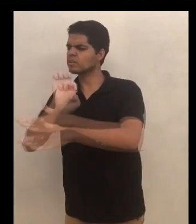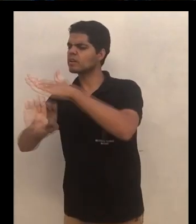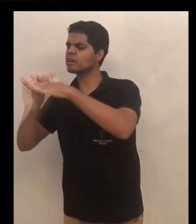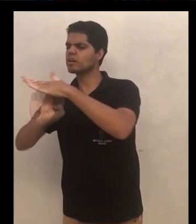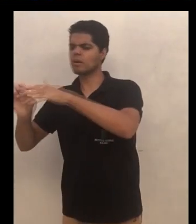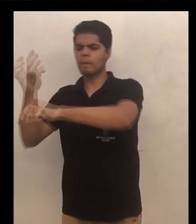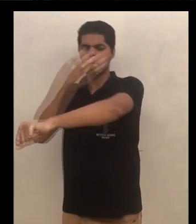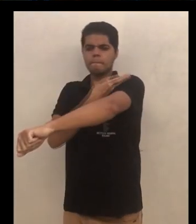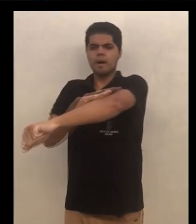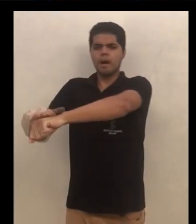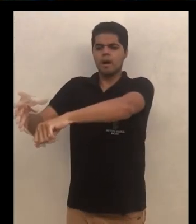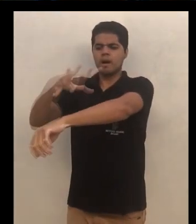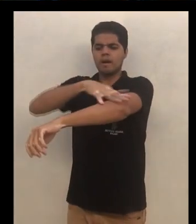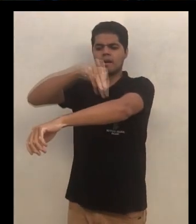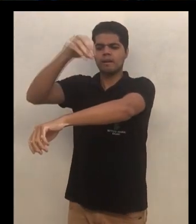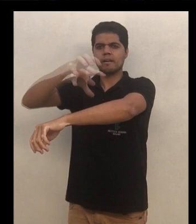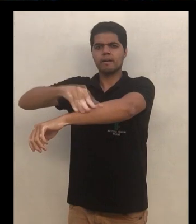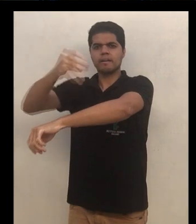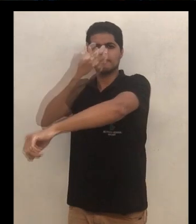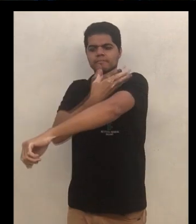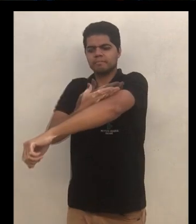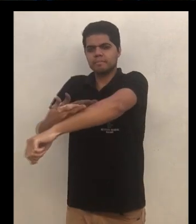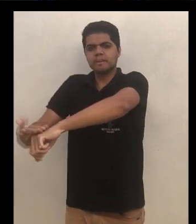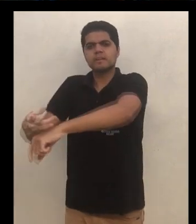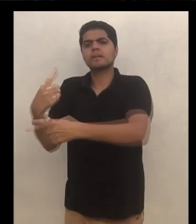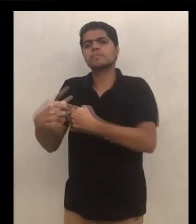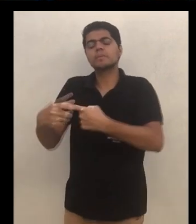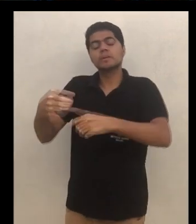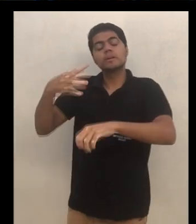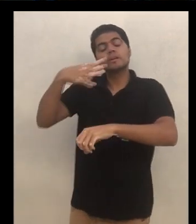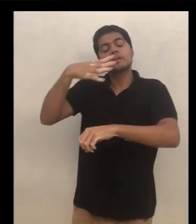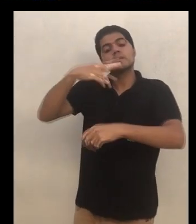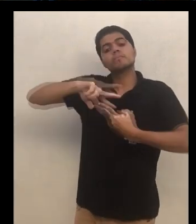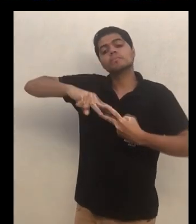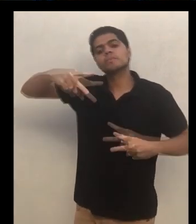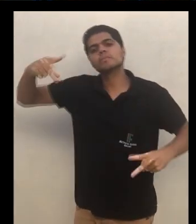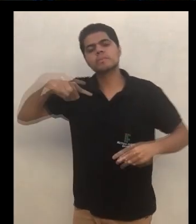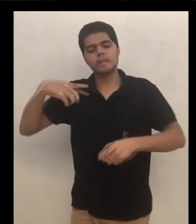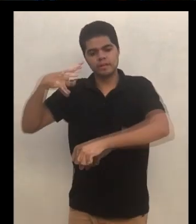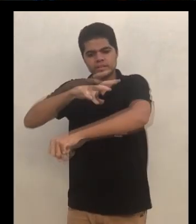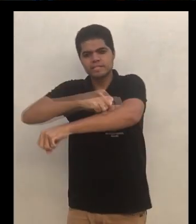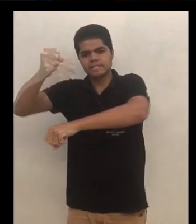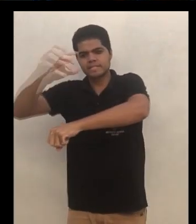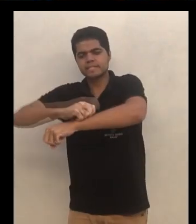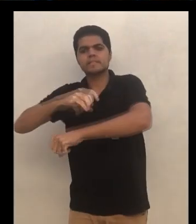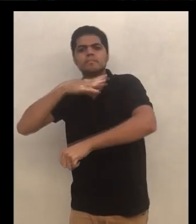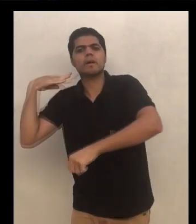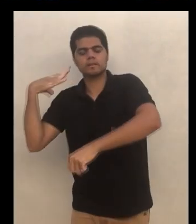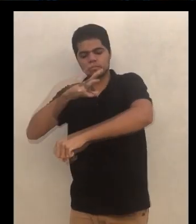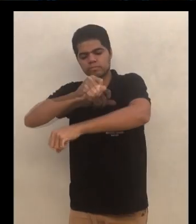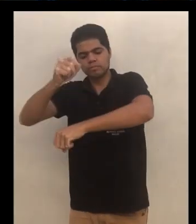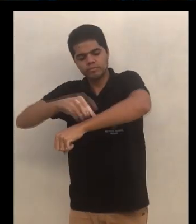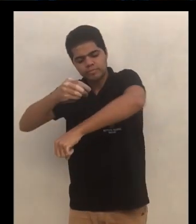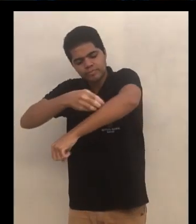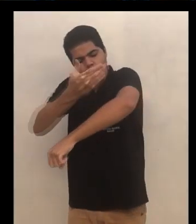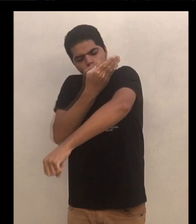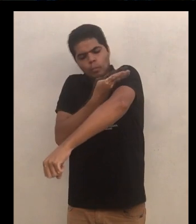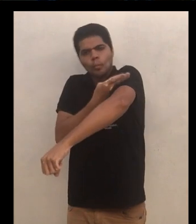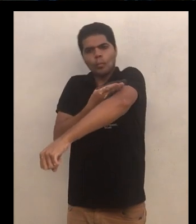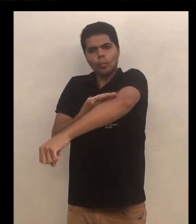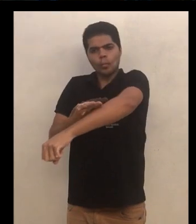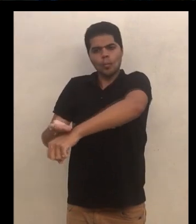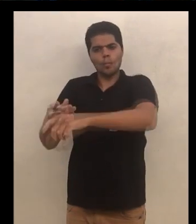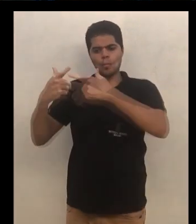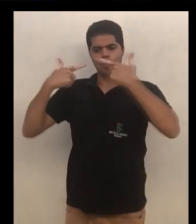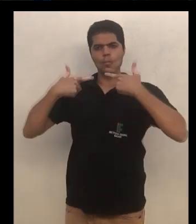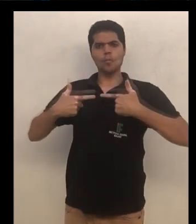isso? Elas são brancas, essas penas, geneticamente, para quê? Para quando depenasse, não ficasse os caninhos da ave. A